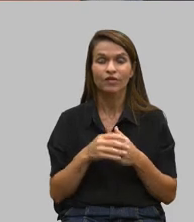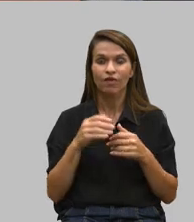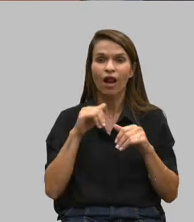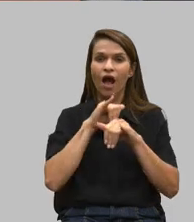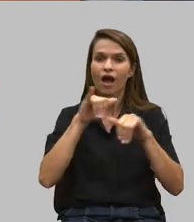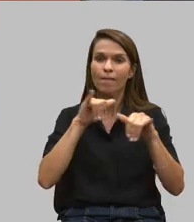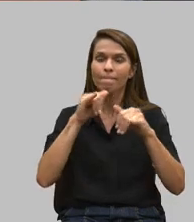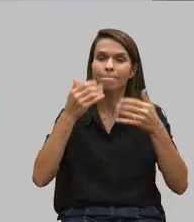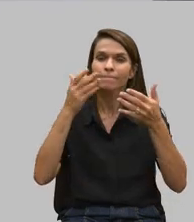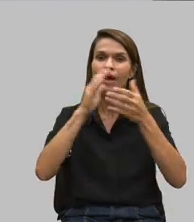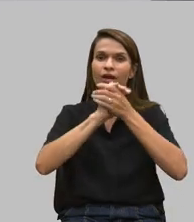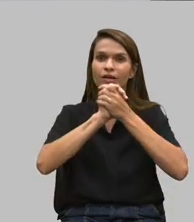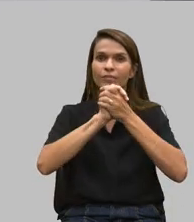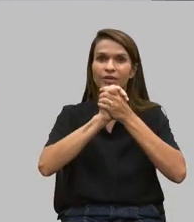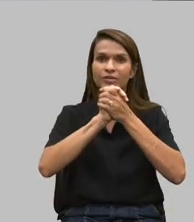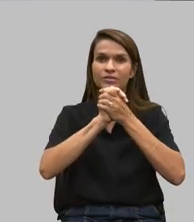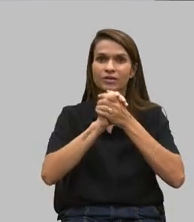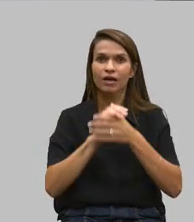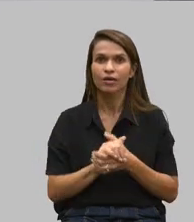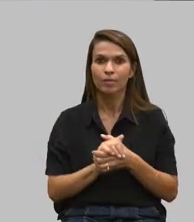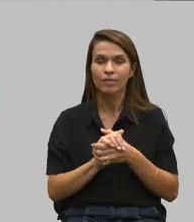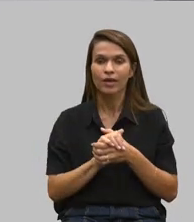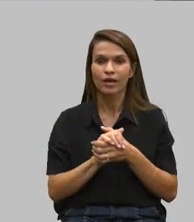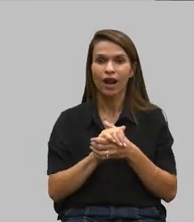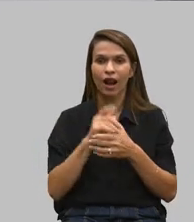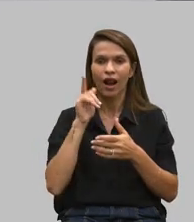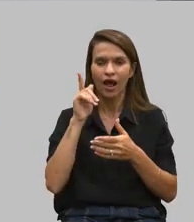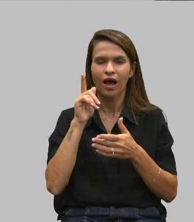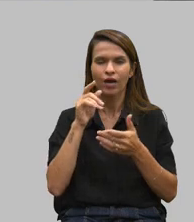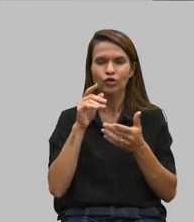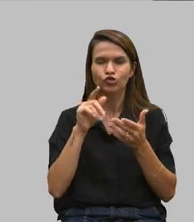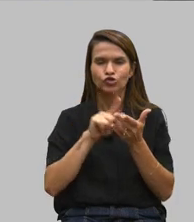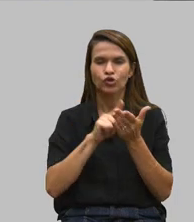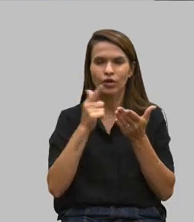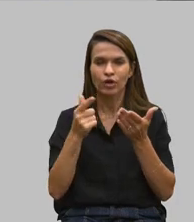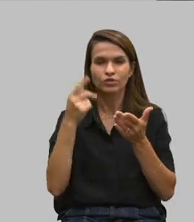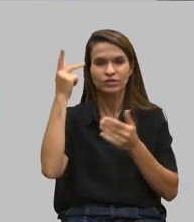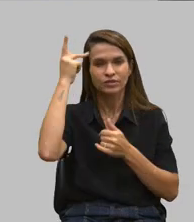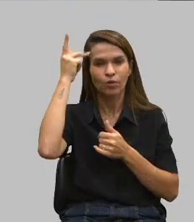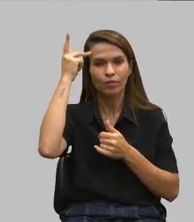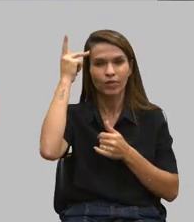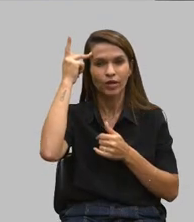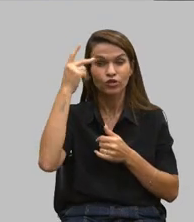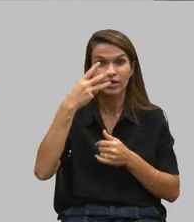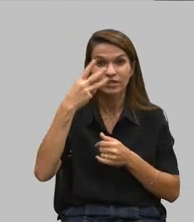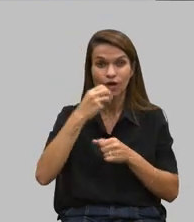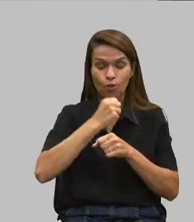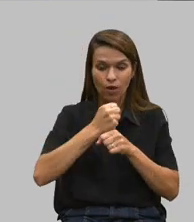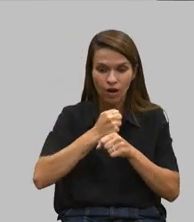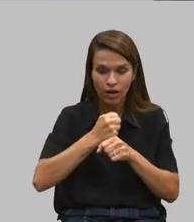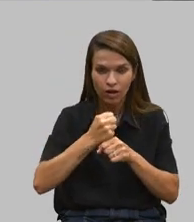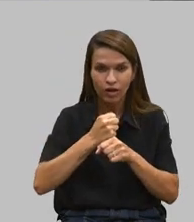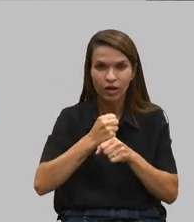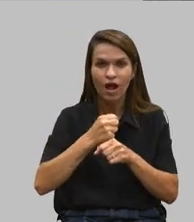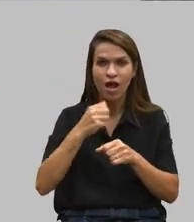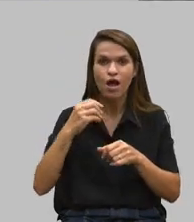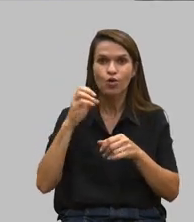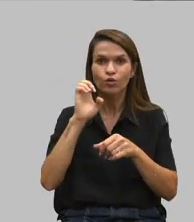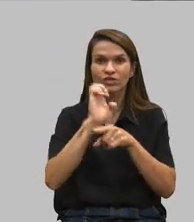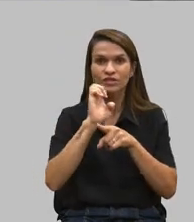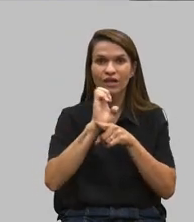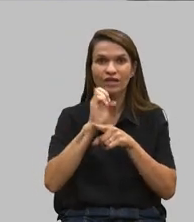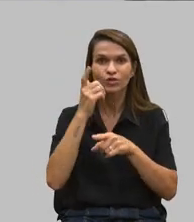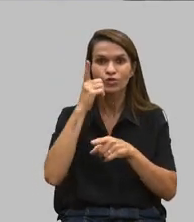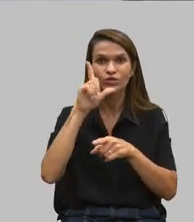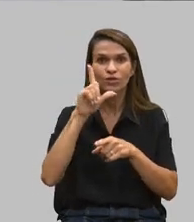parabenizar porque pela Folha de São Paulo é pelo terceiro ano consecutivo Minas Gerais foi o estado que conquistou a maior média no ENEM